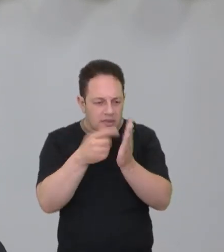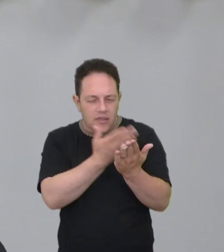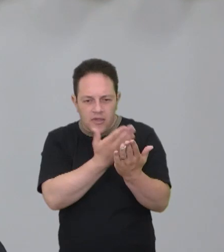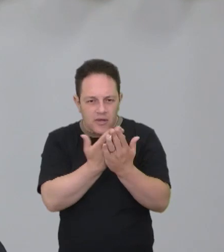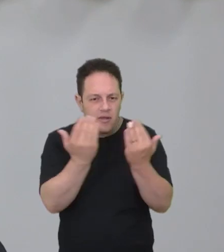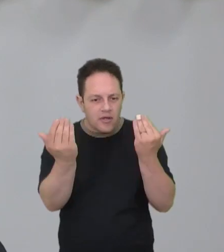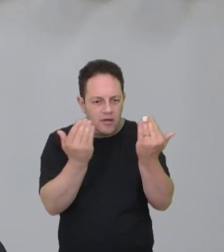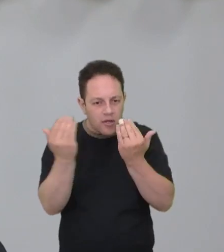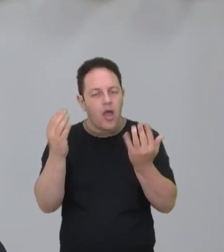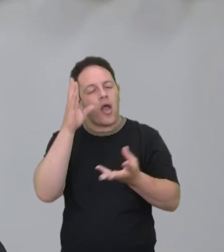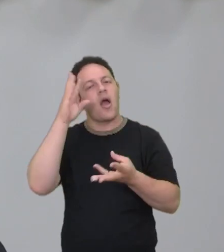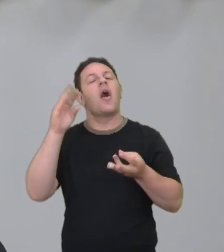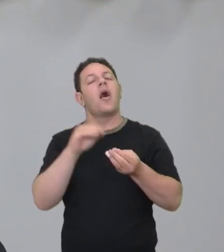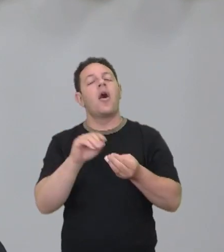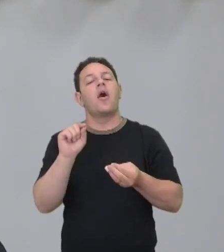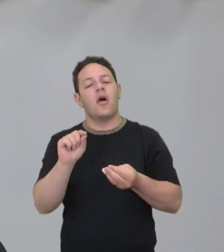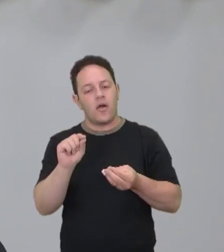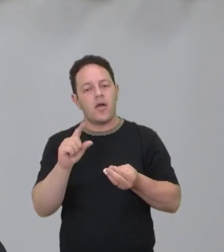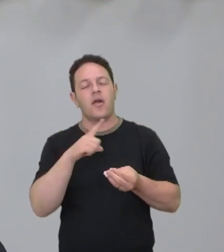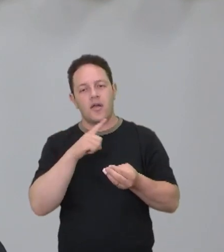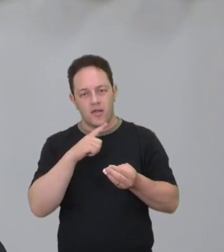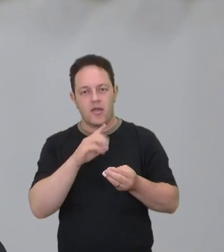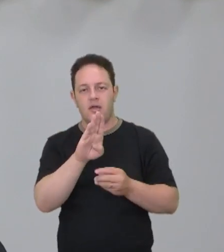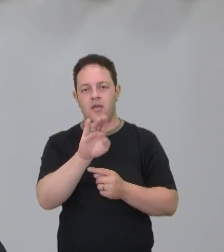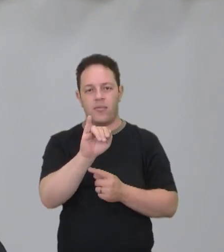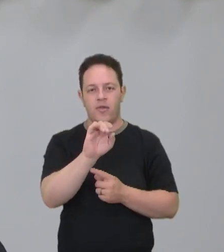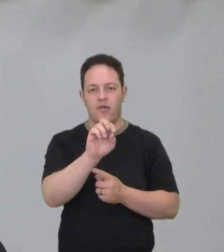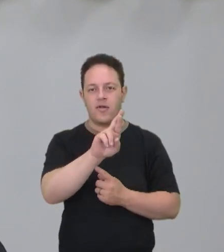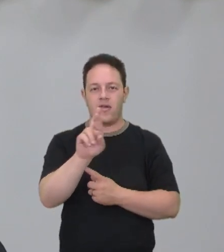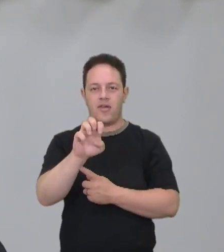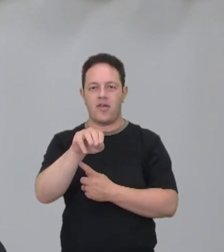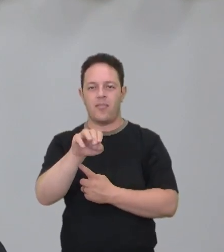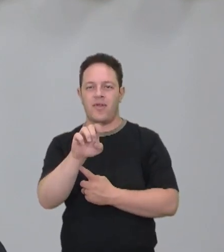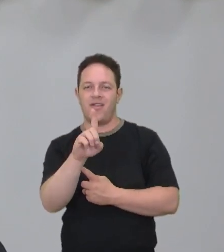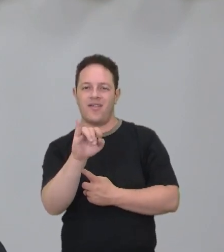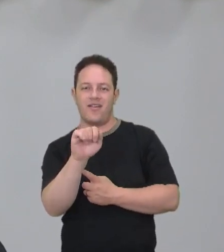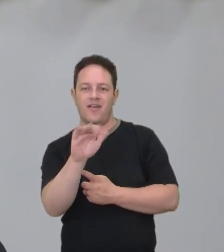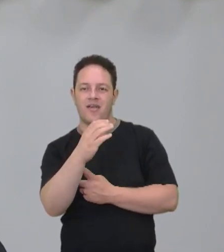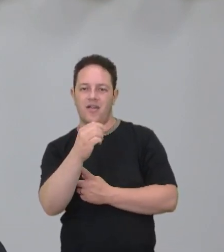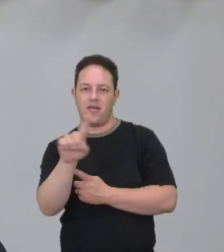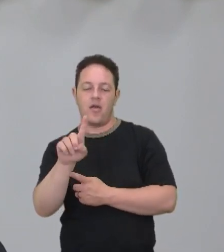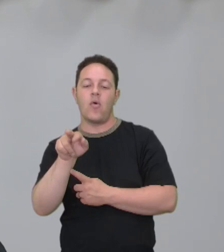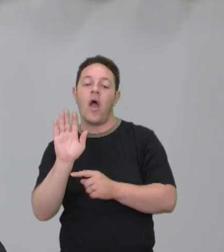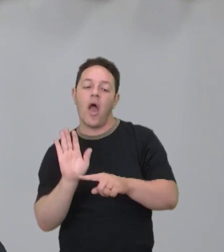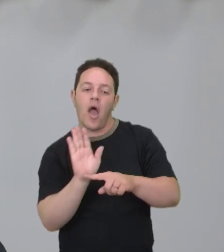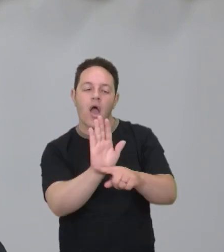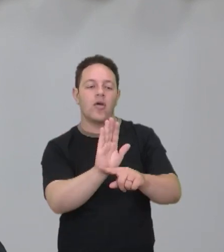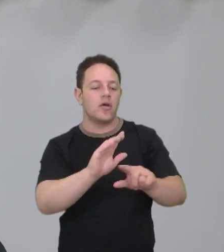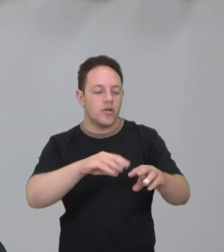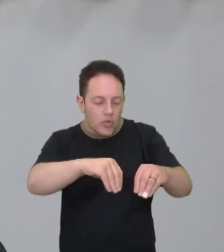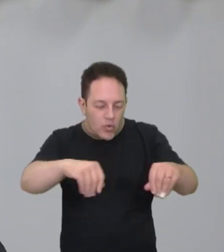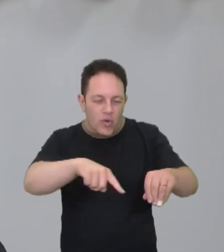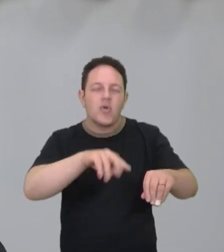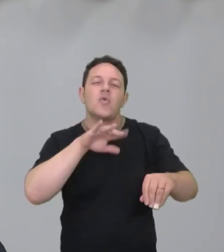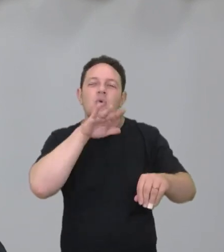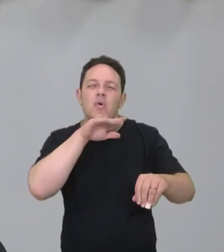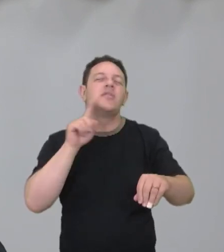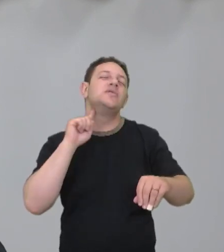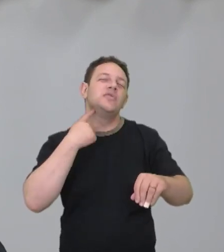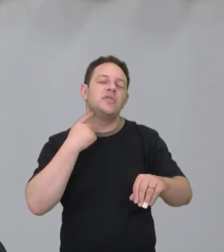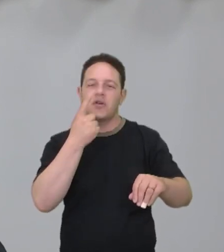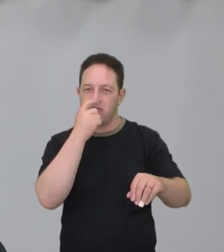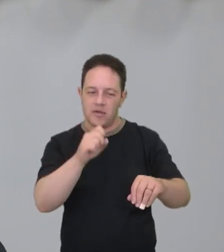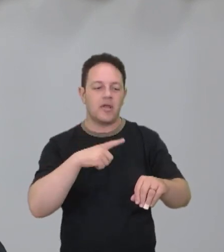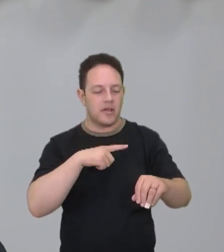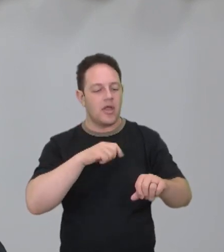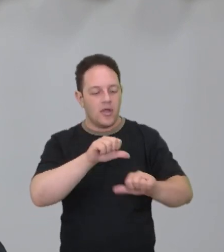e conclui a respeito aí da biorremediação como uma ferramenta para recuperação de solos poluídos por